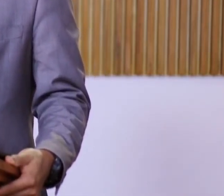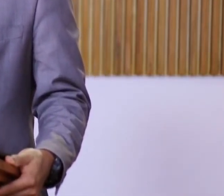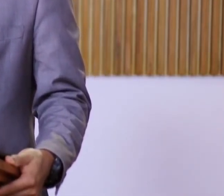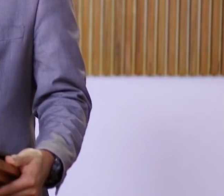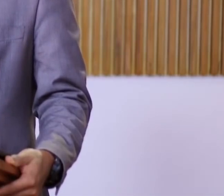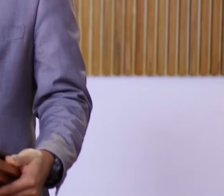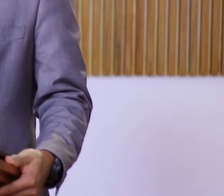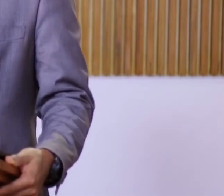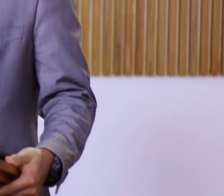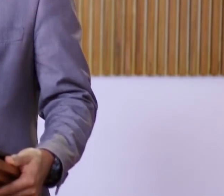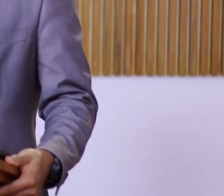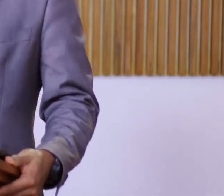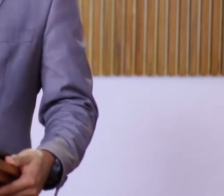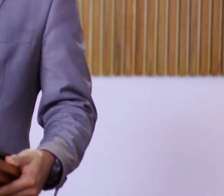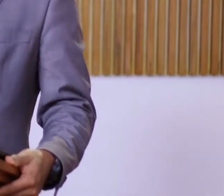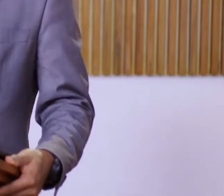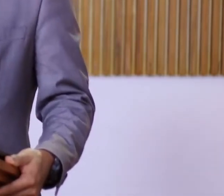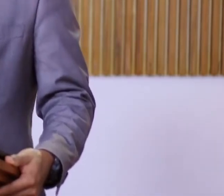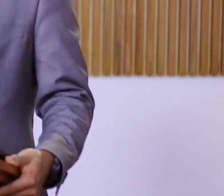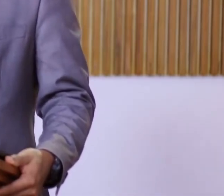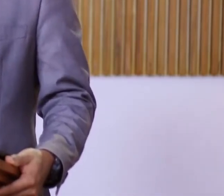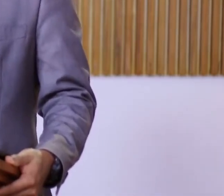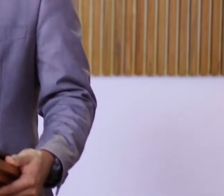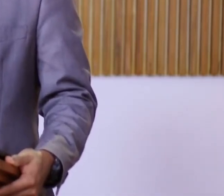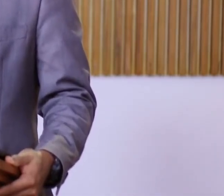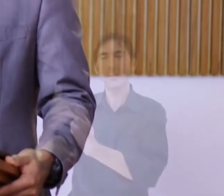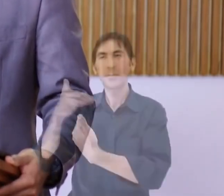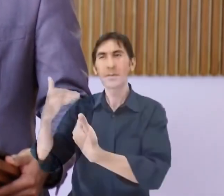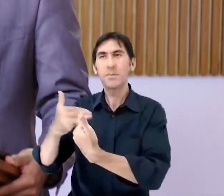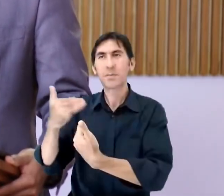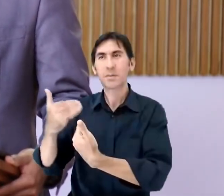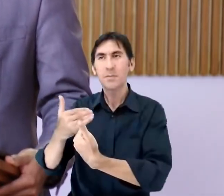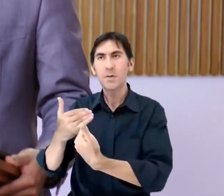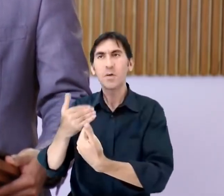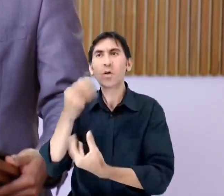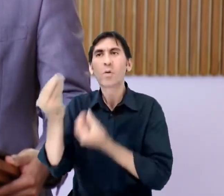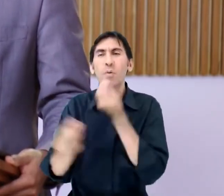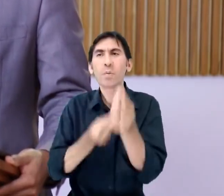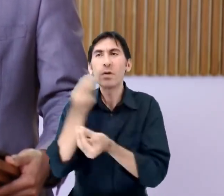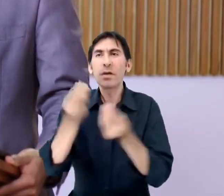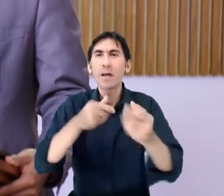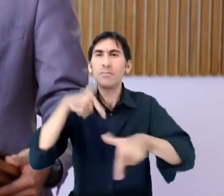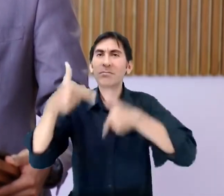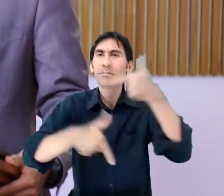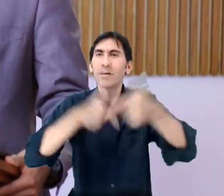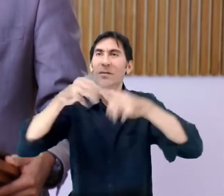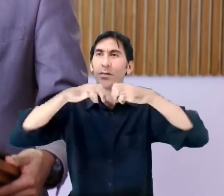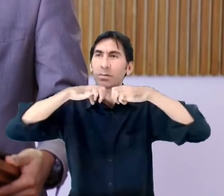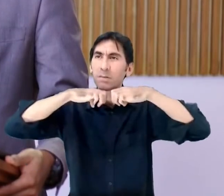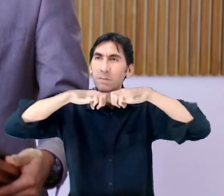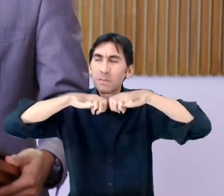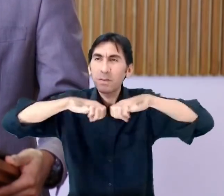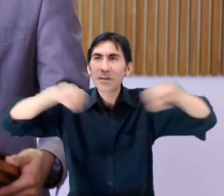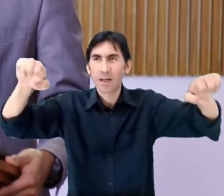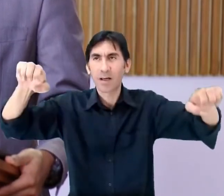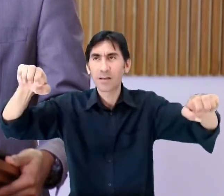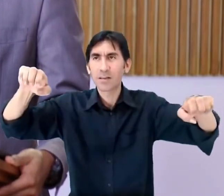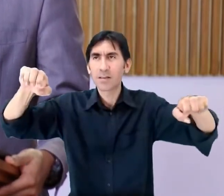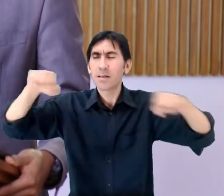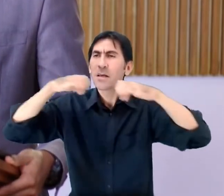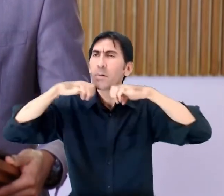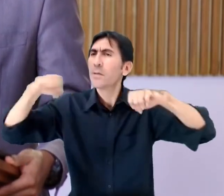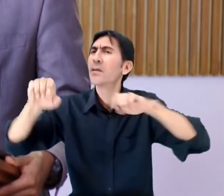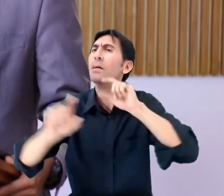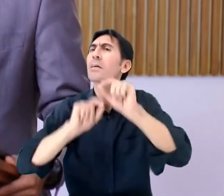Jesus uma incumbência: vocês vão, vocês devem pregar. E a mensagem para aqueles dias era